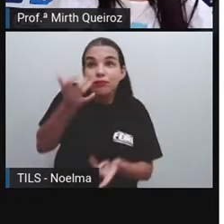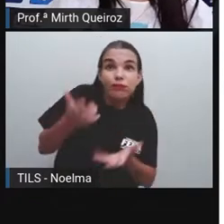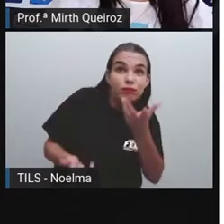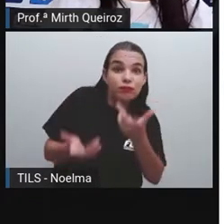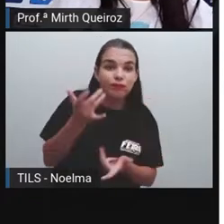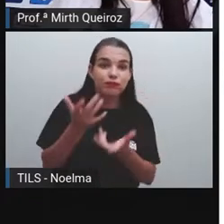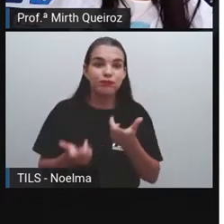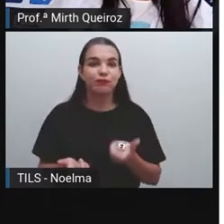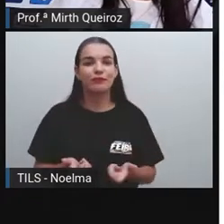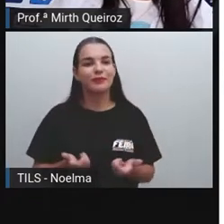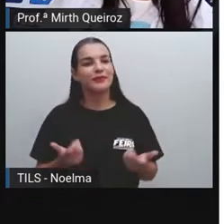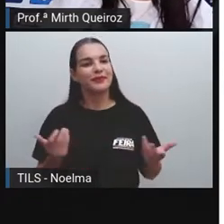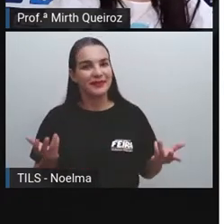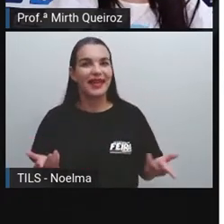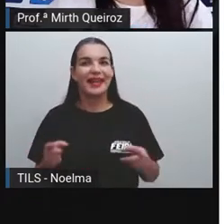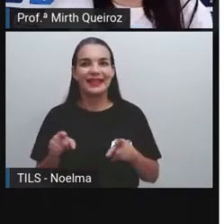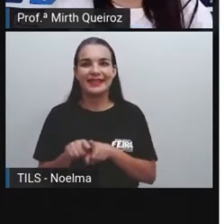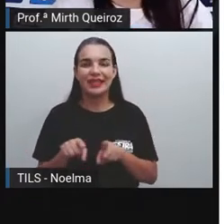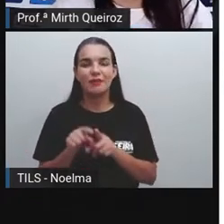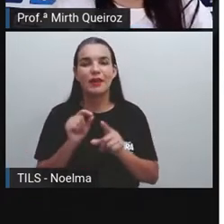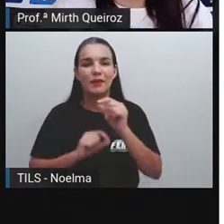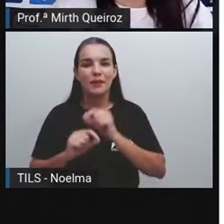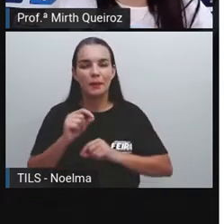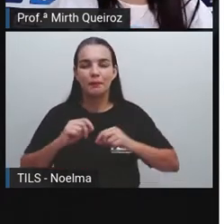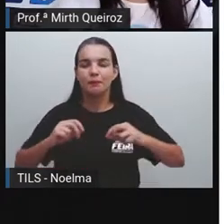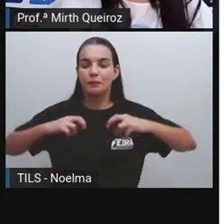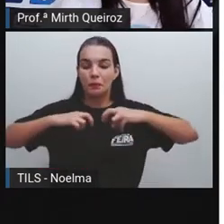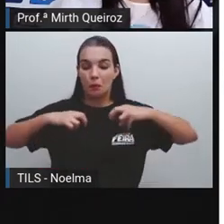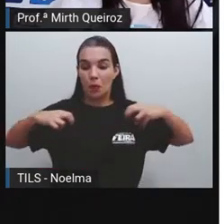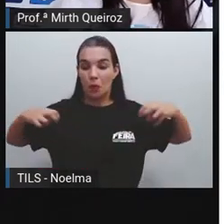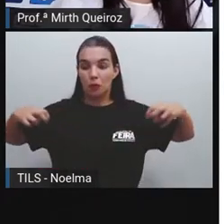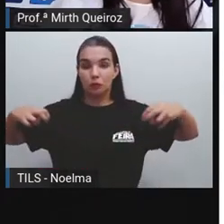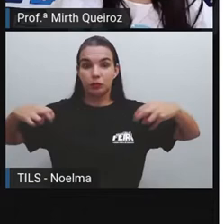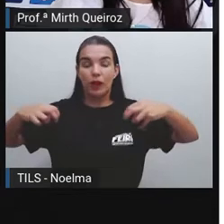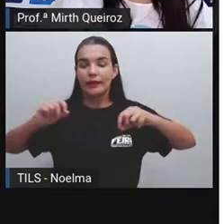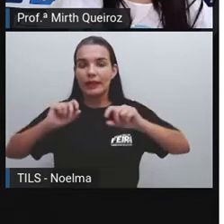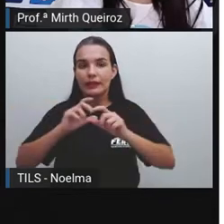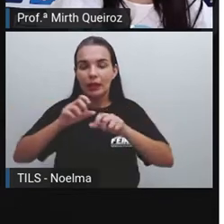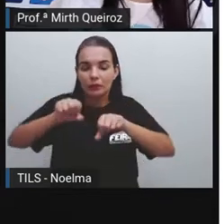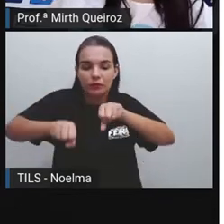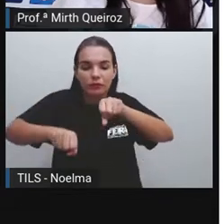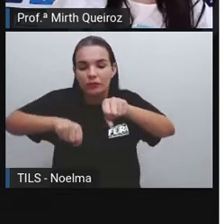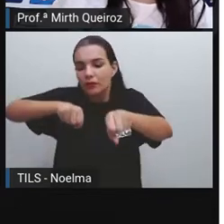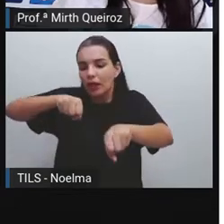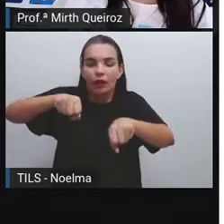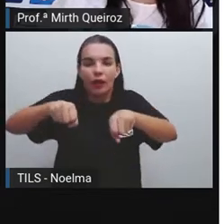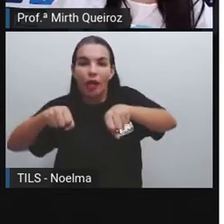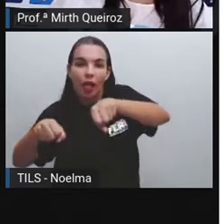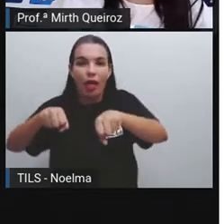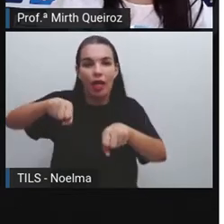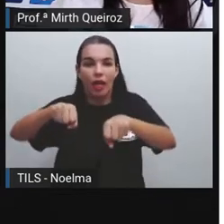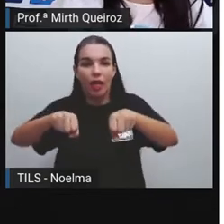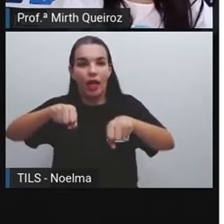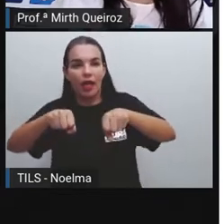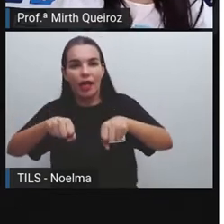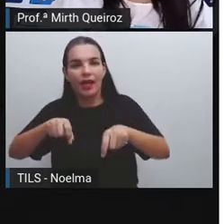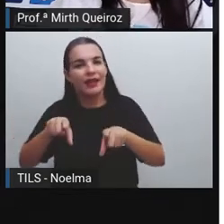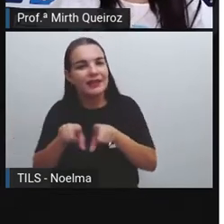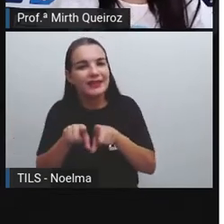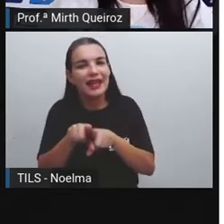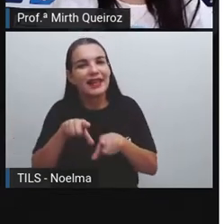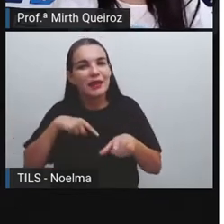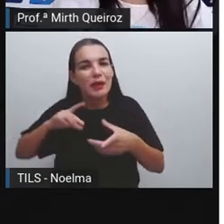exemplo, em uma roda, né? São atividades de equilíbrio. Tem a ver com a educação física? Tem.